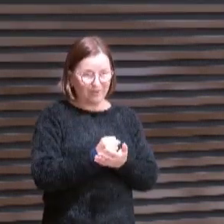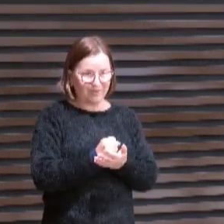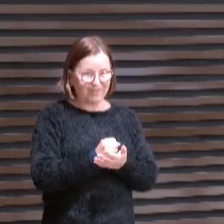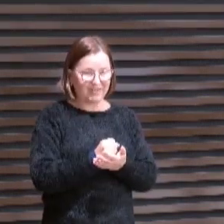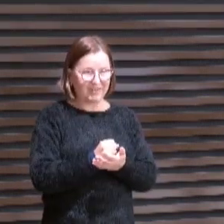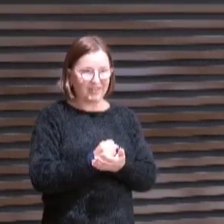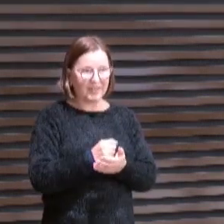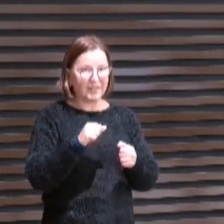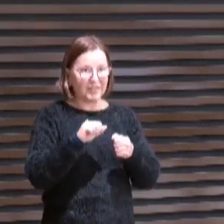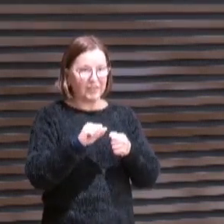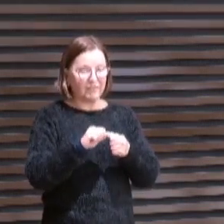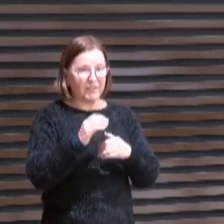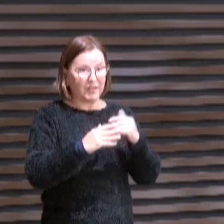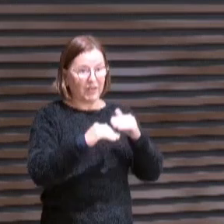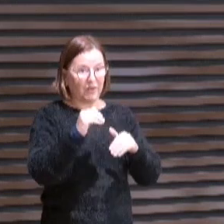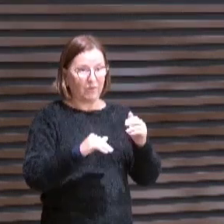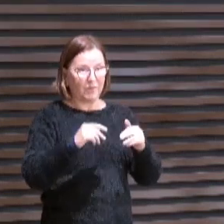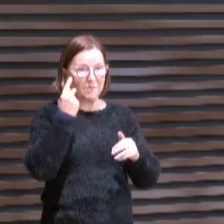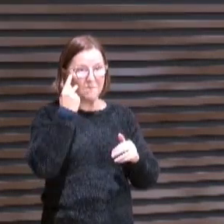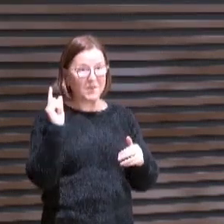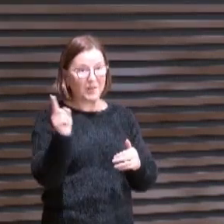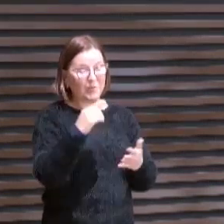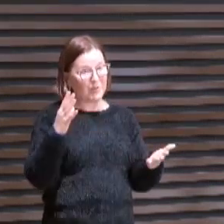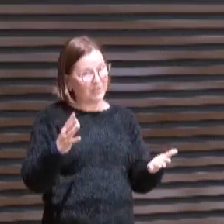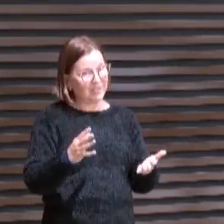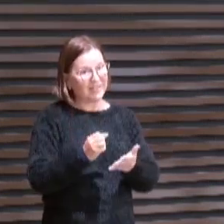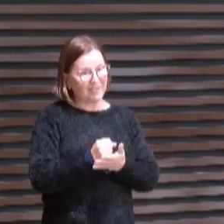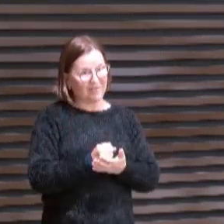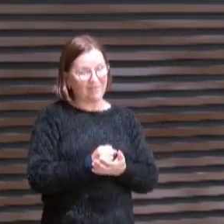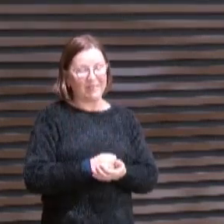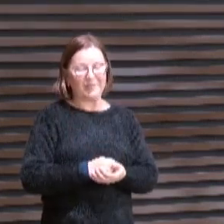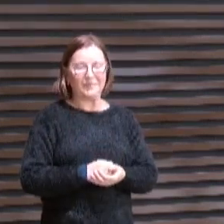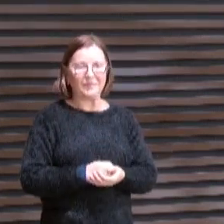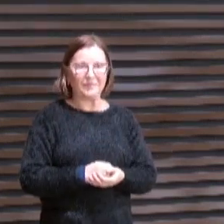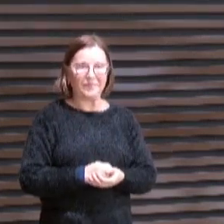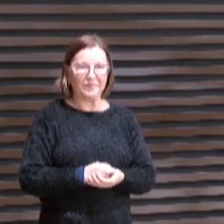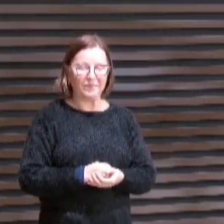valente. E esse texto que nós lemos aqui, ele fala